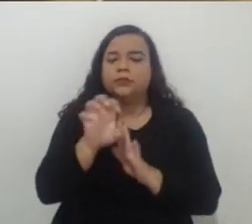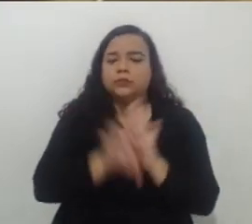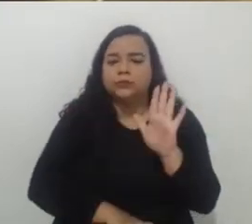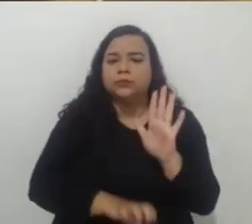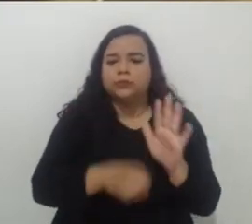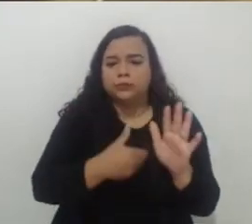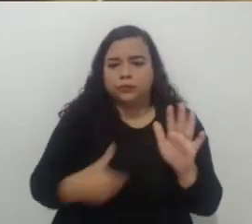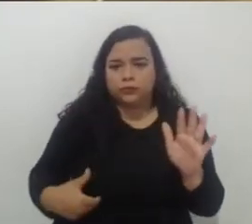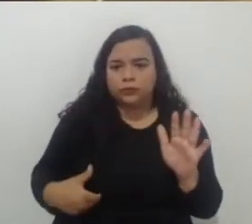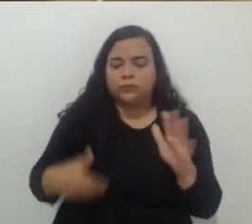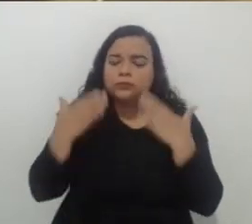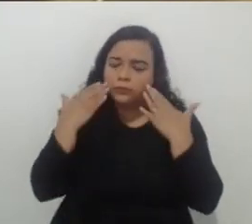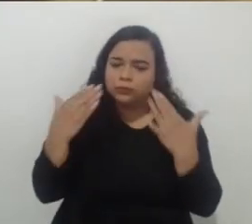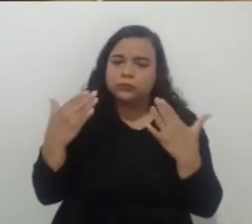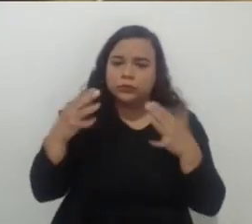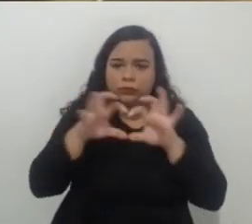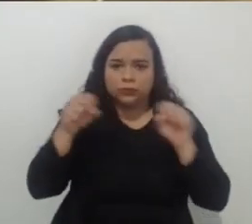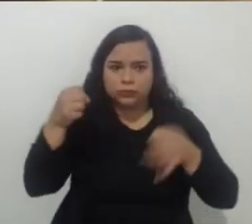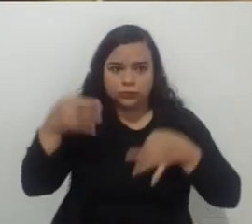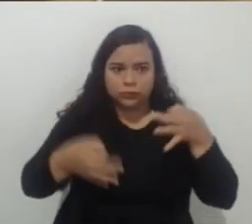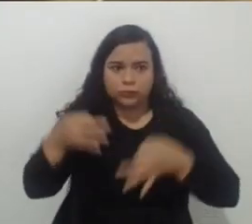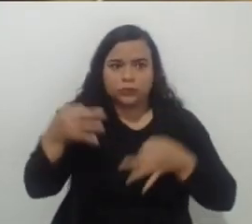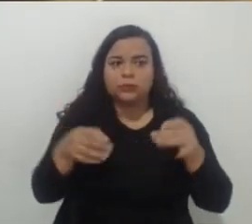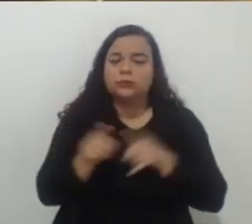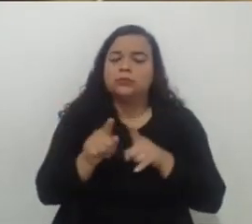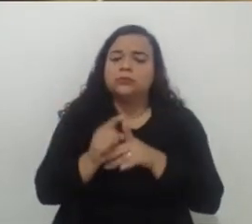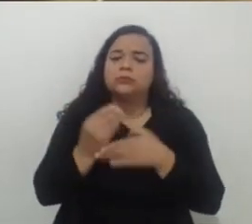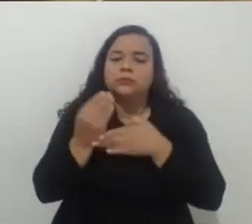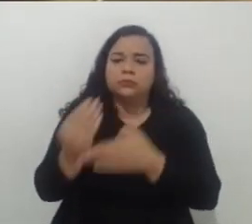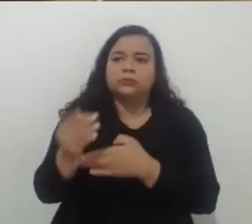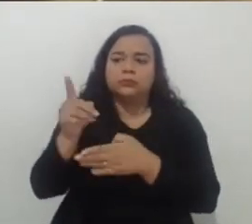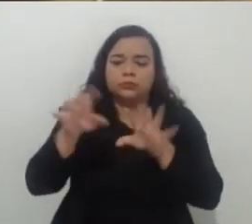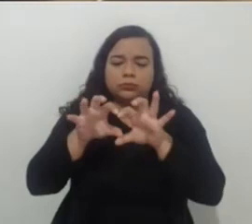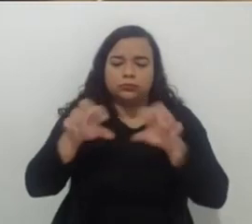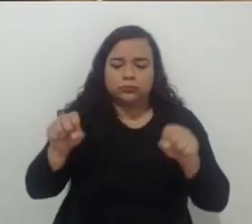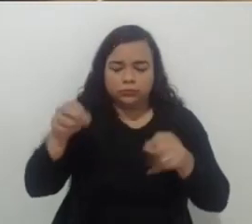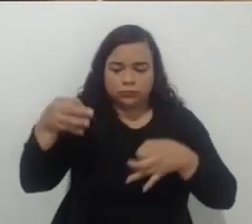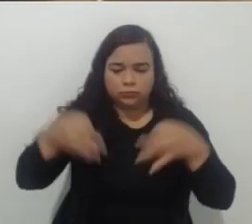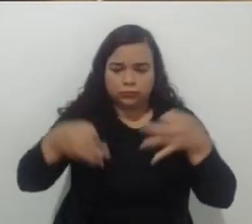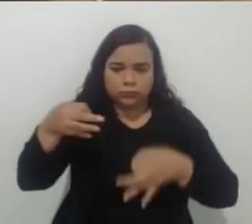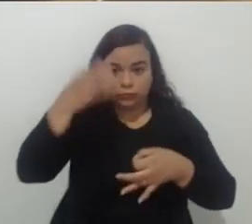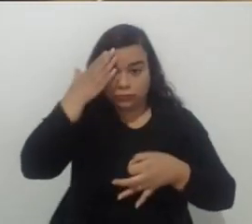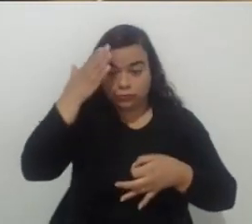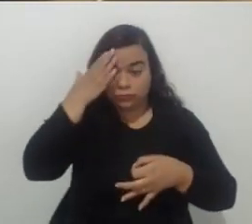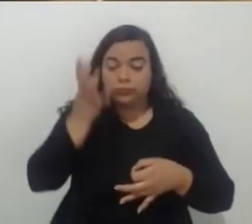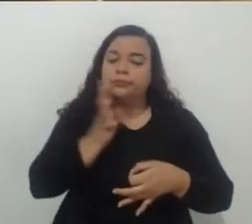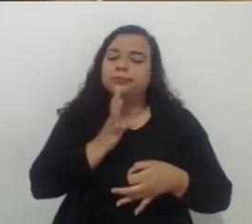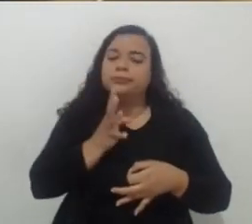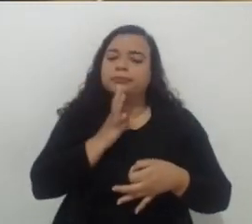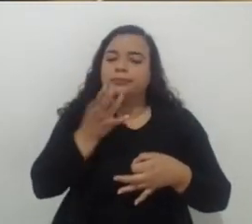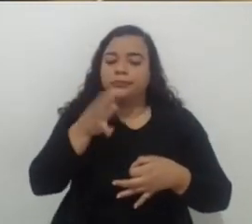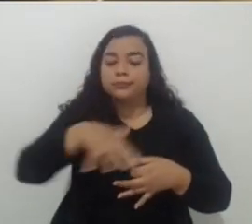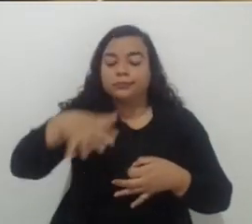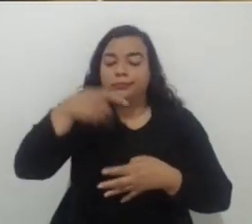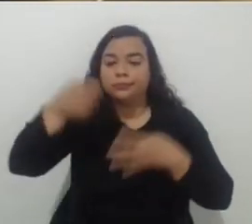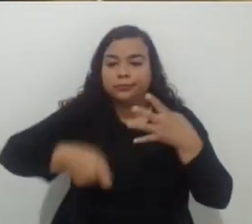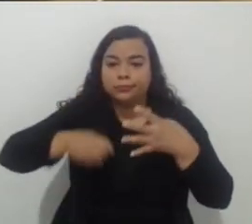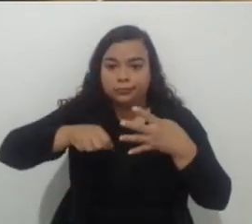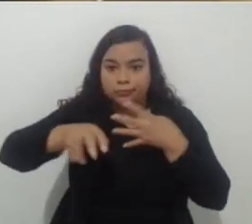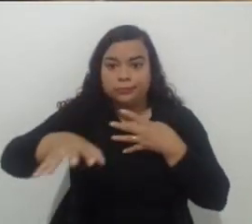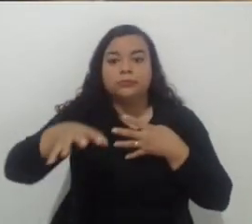tribunal e dado esse conhecimento ao Tribunal de Justiça. Essa decisão de natureza jurisdicional, ela transita em